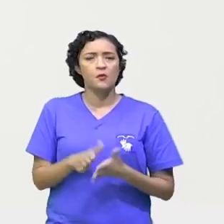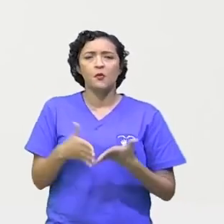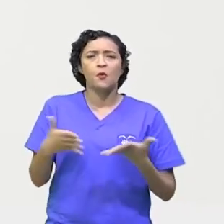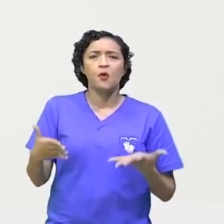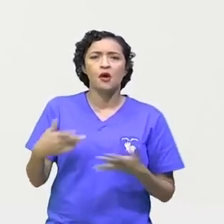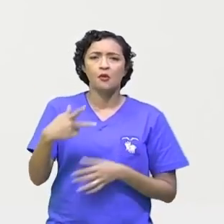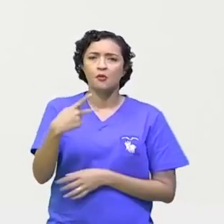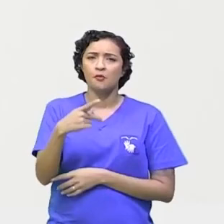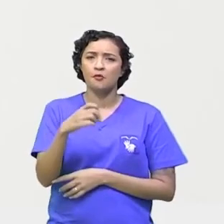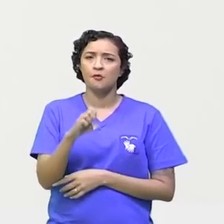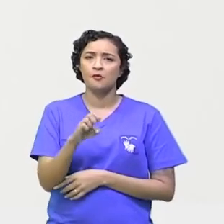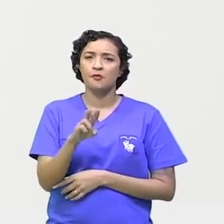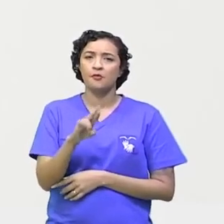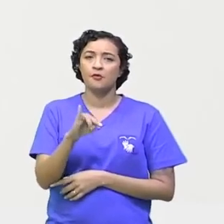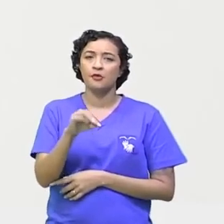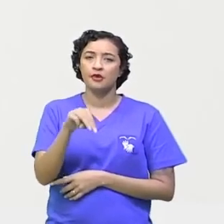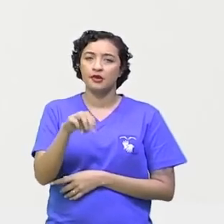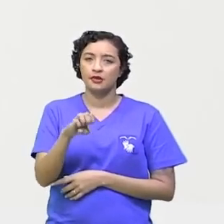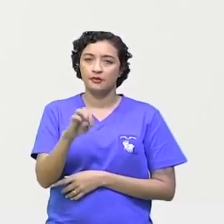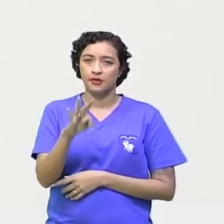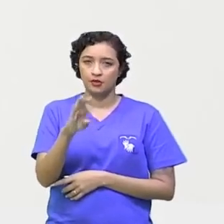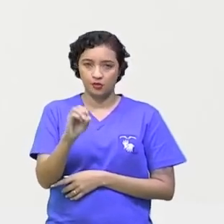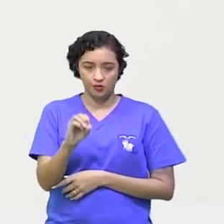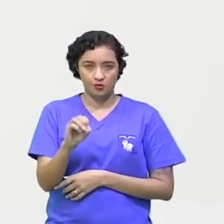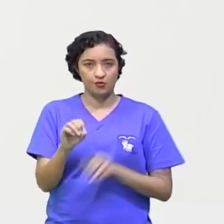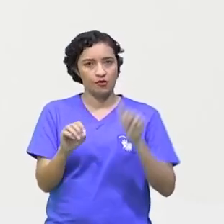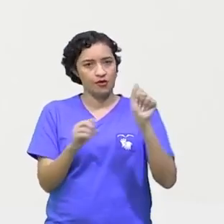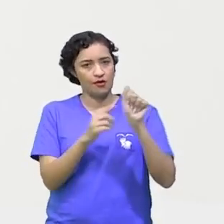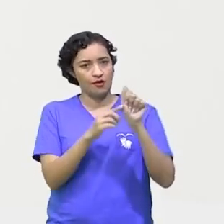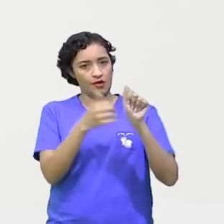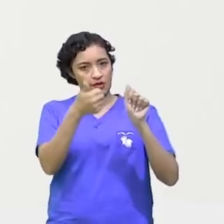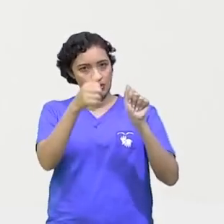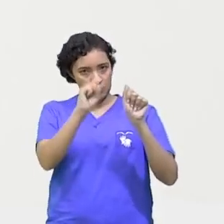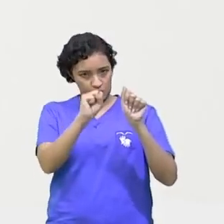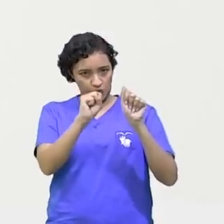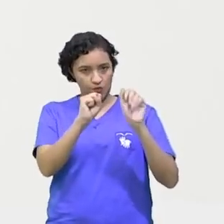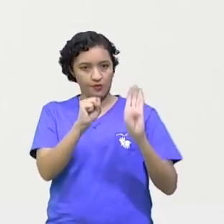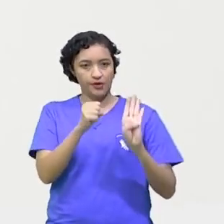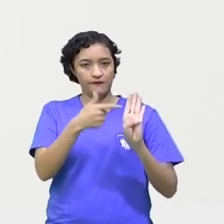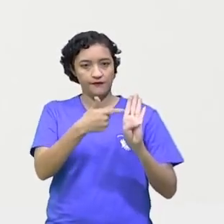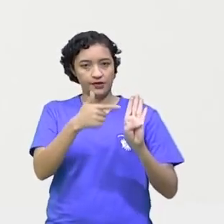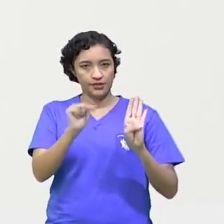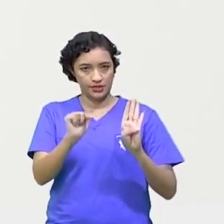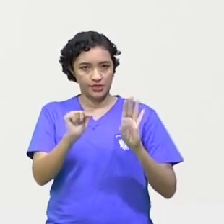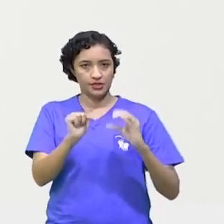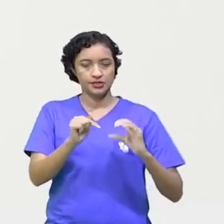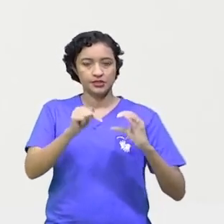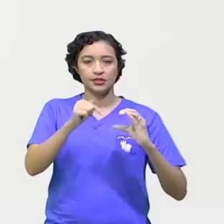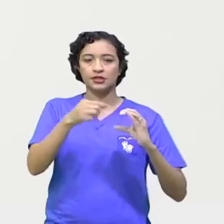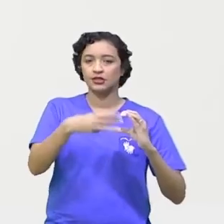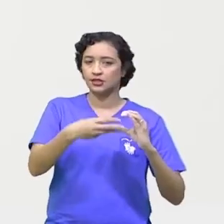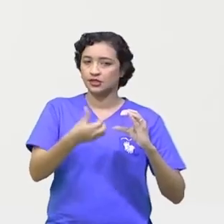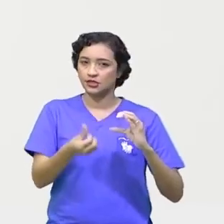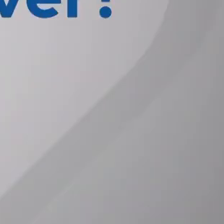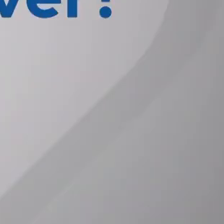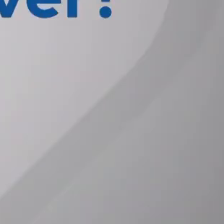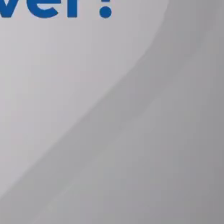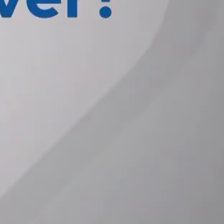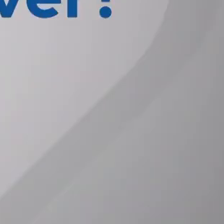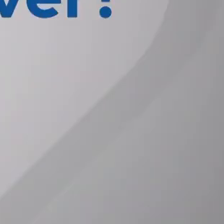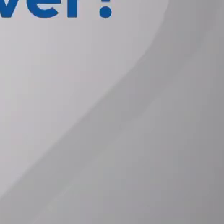Qual o perímetro dessa quadra de vôlei? 18, 27, 36 ou 54